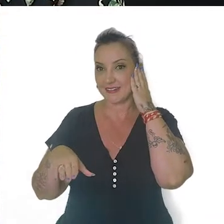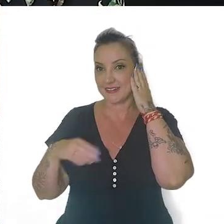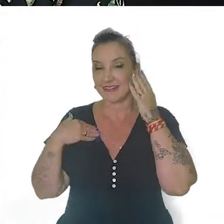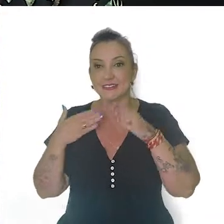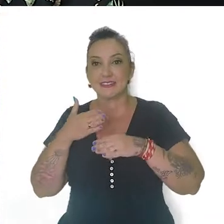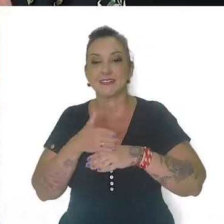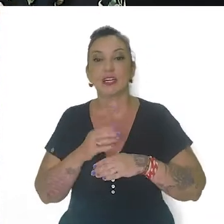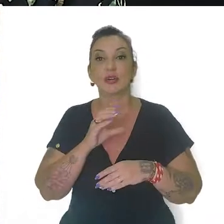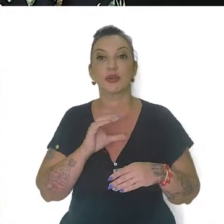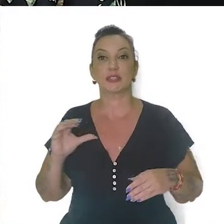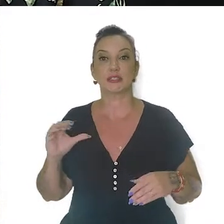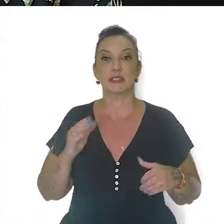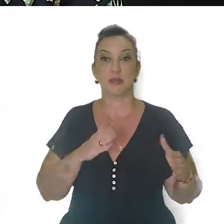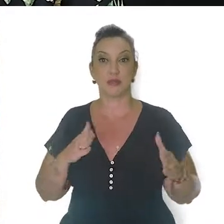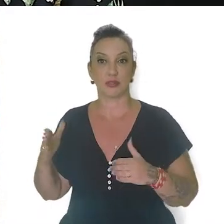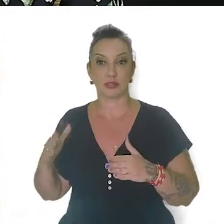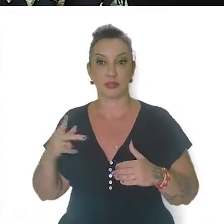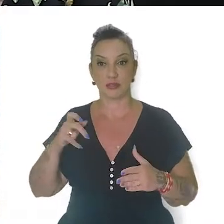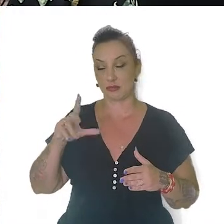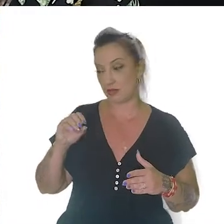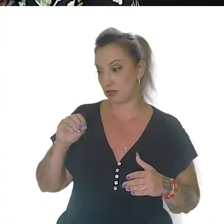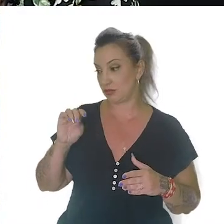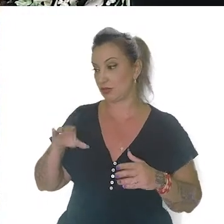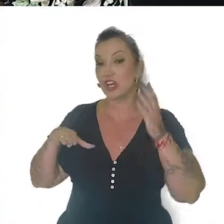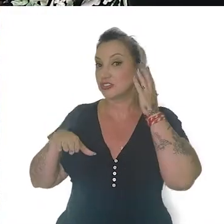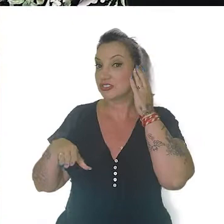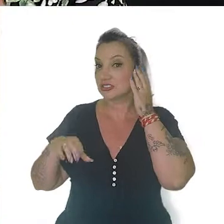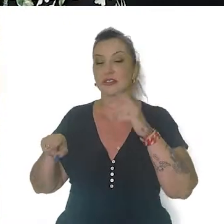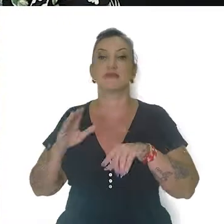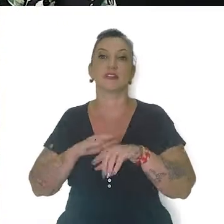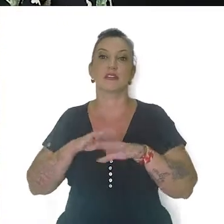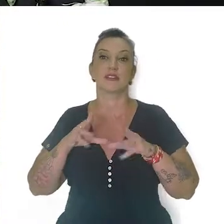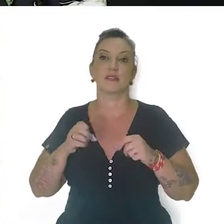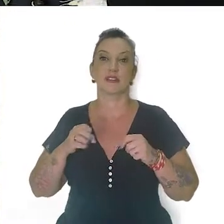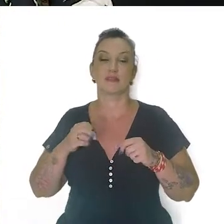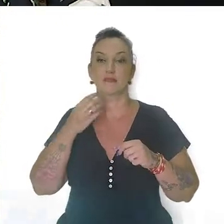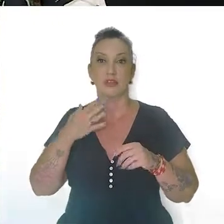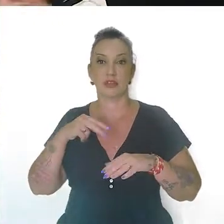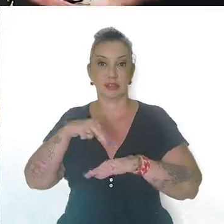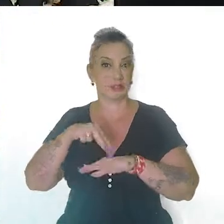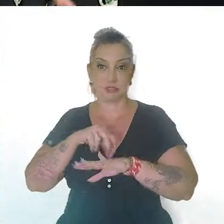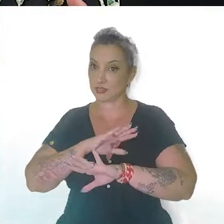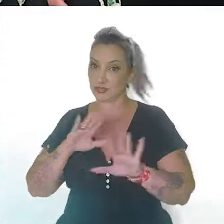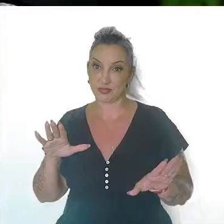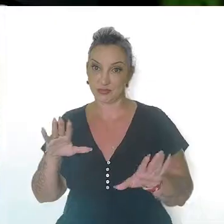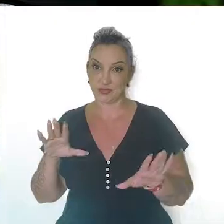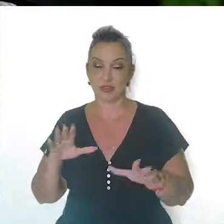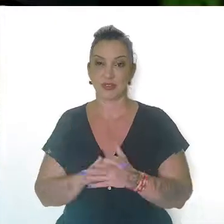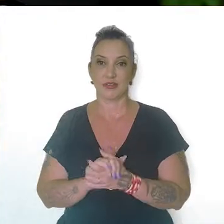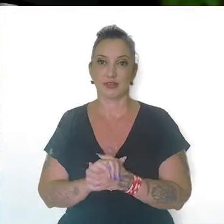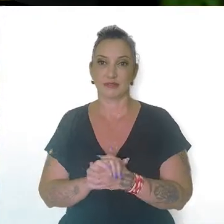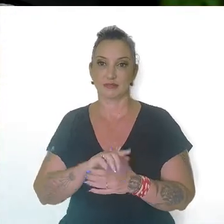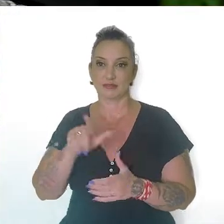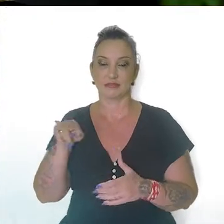acabei entrando nessa coordenação e produção de palco só dos DJs. Porque eles fazem agora um palco só para os DJs, que é